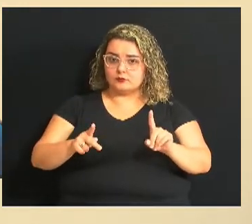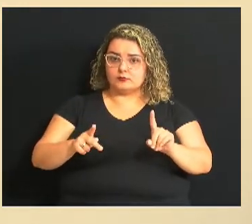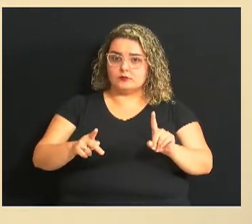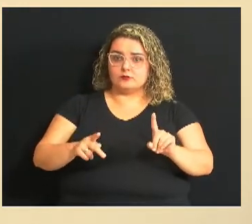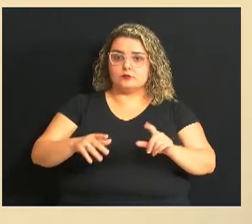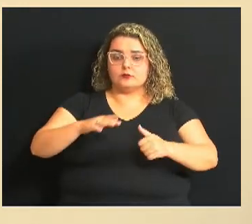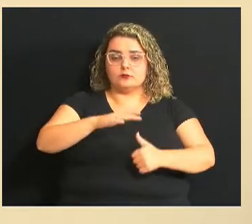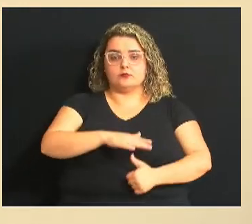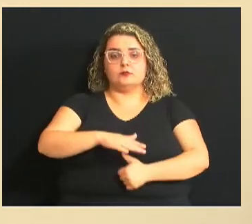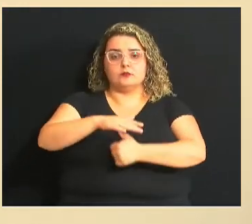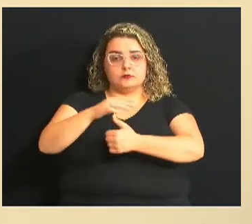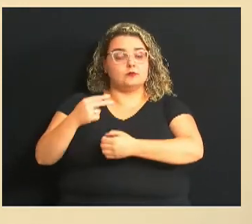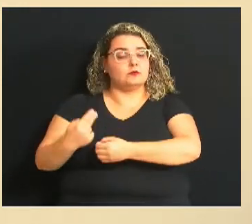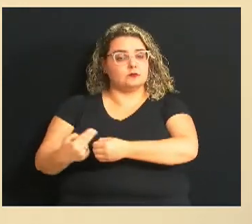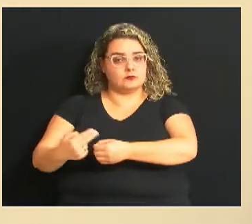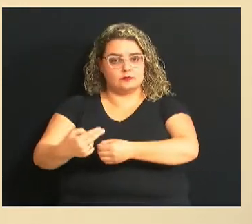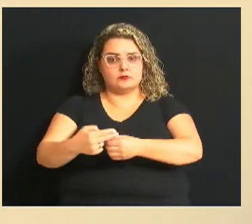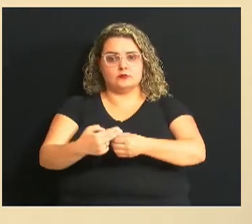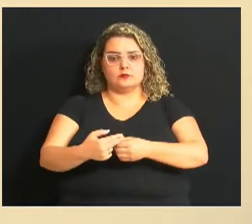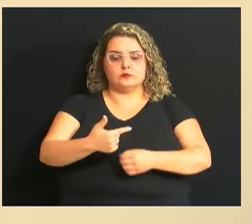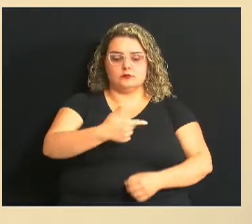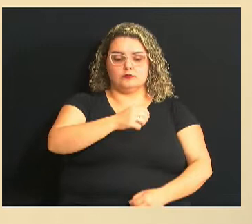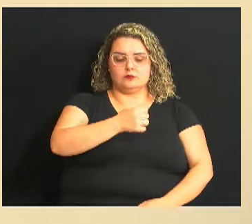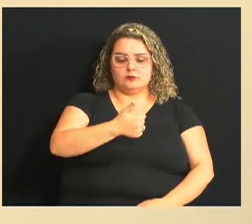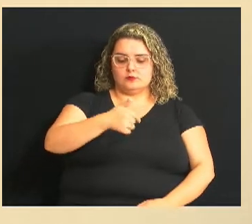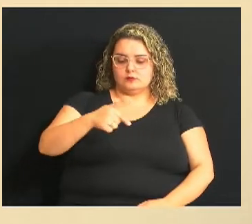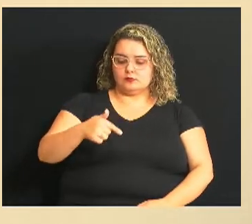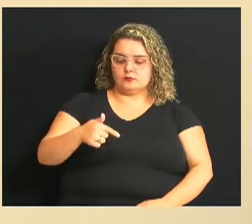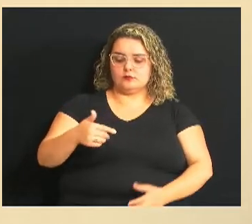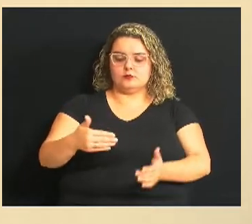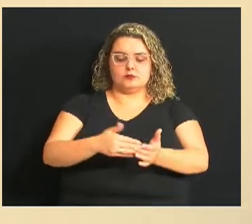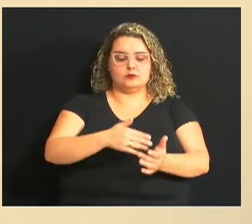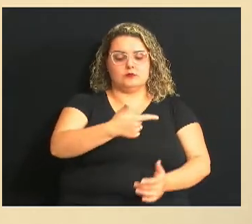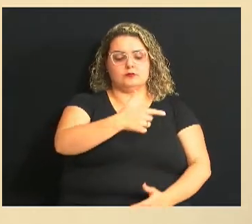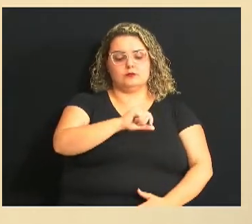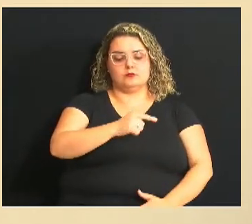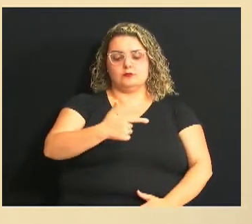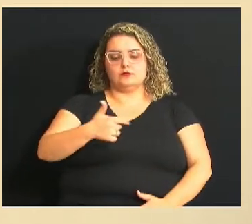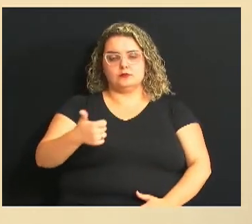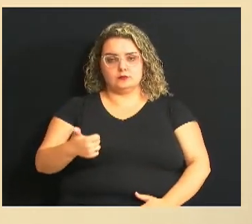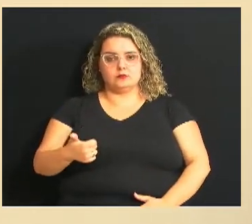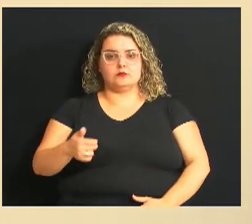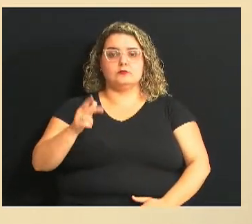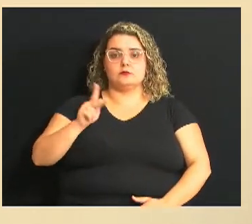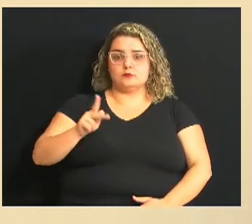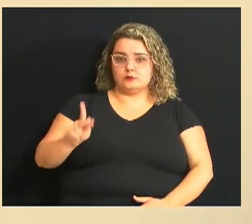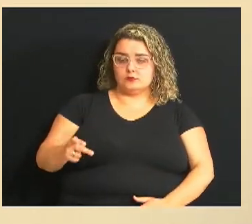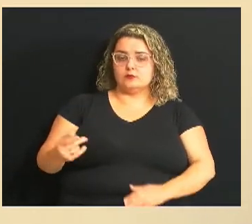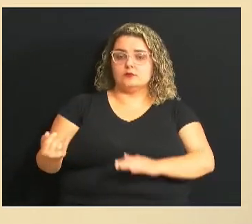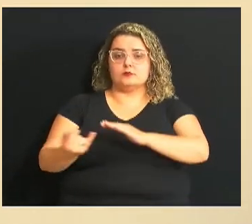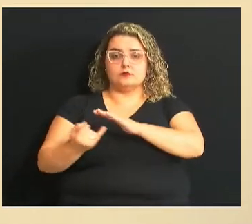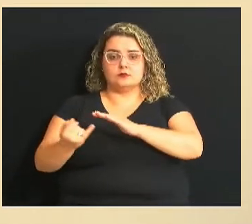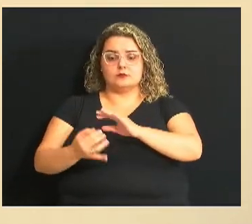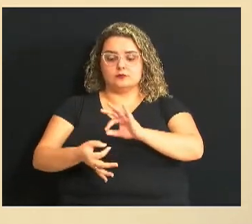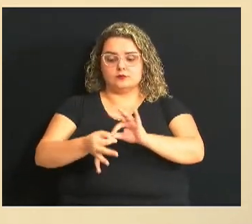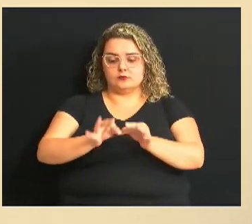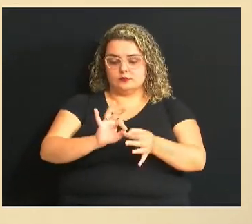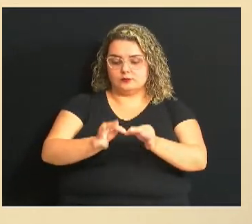da Unicamp entre 2017 e 2021 e professor do Instituto de